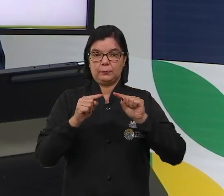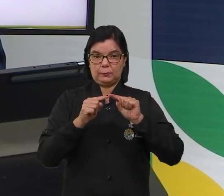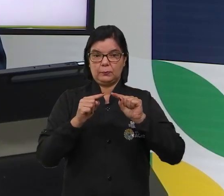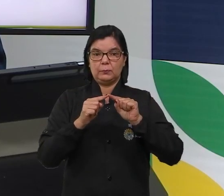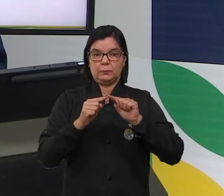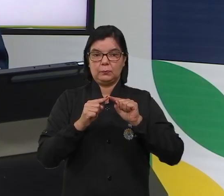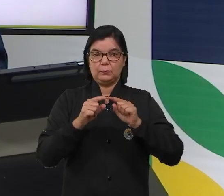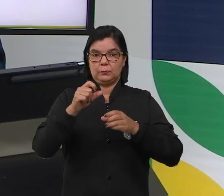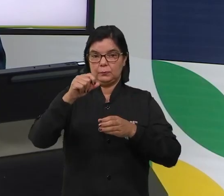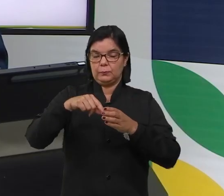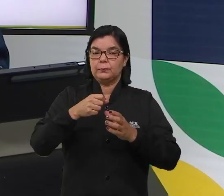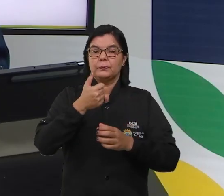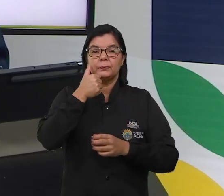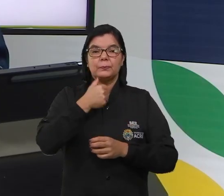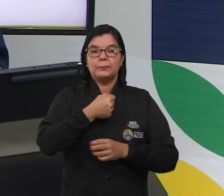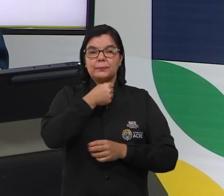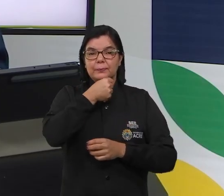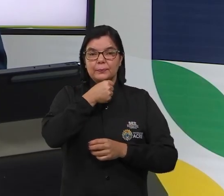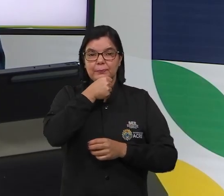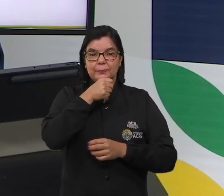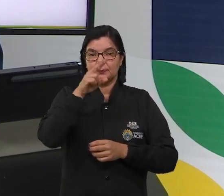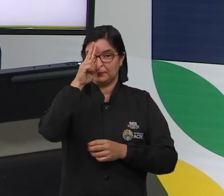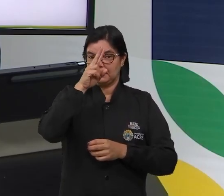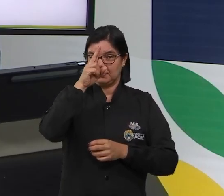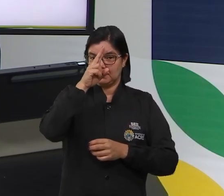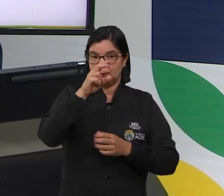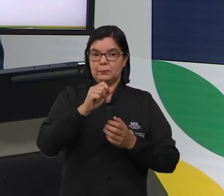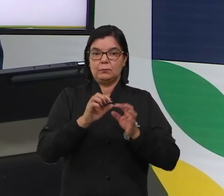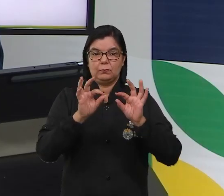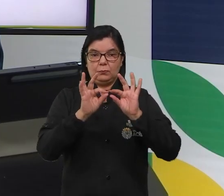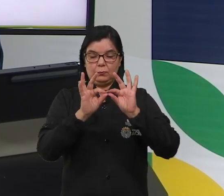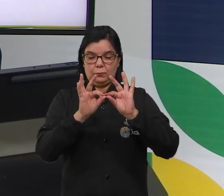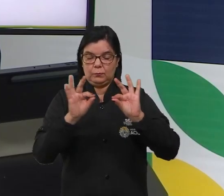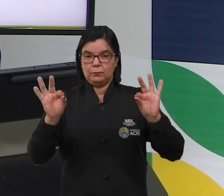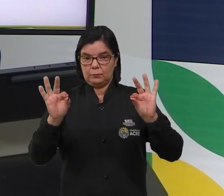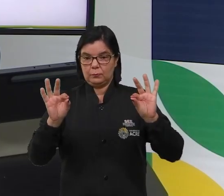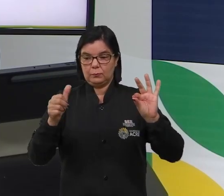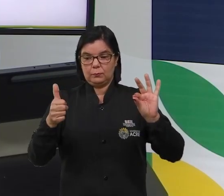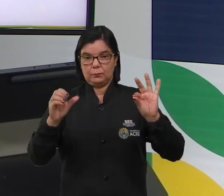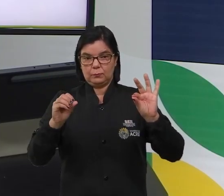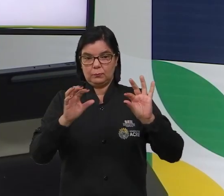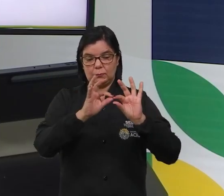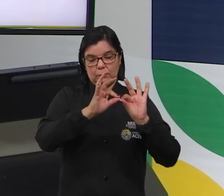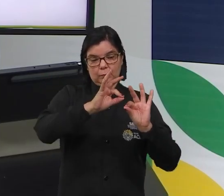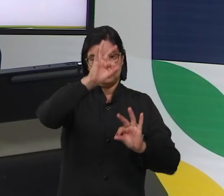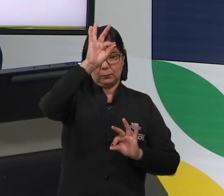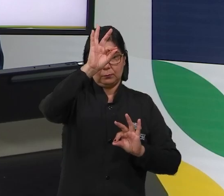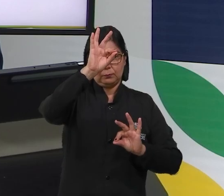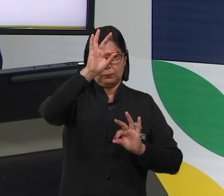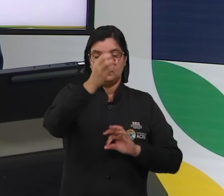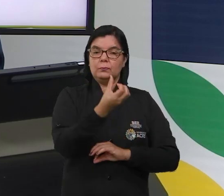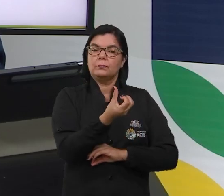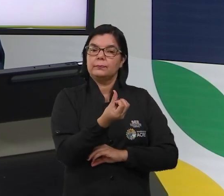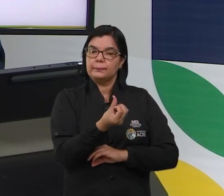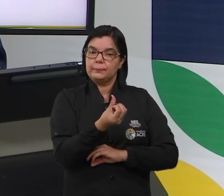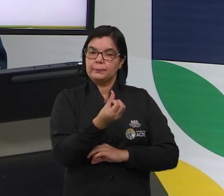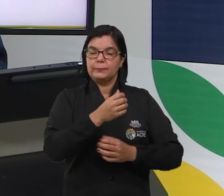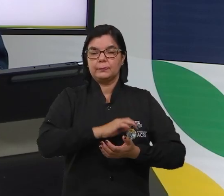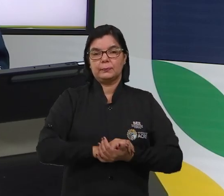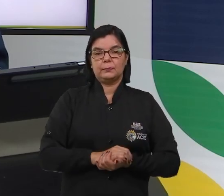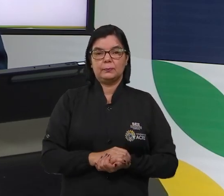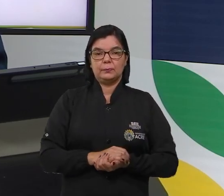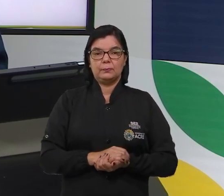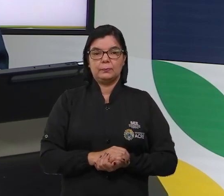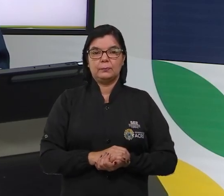a horta da vovó. Lembrando que a dimensão comprimento 10 palmos e largura 6